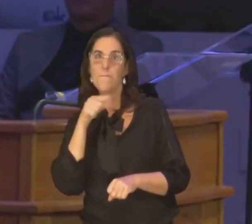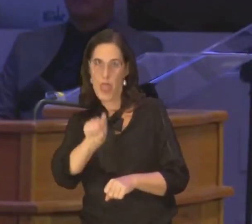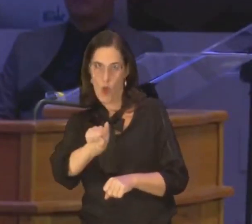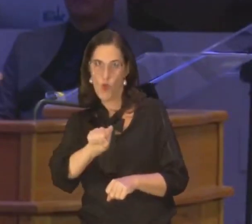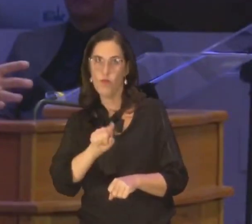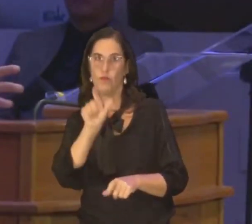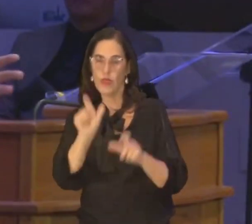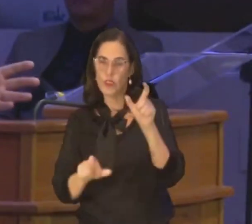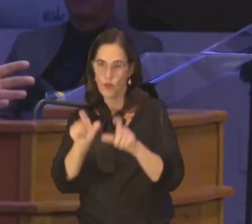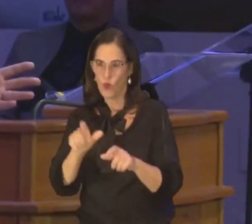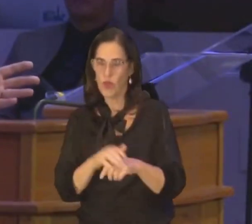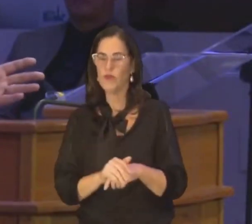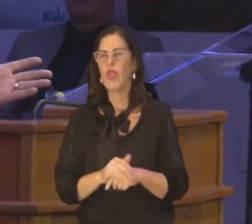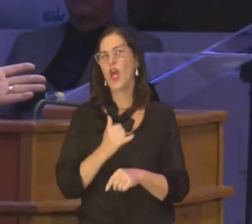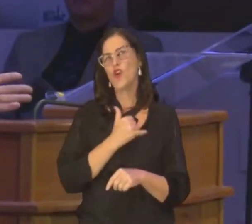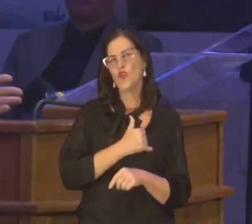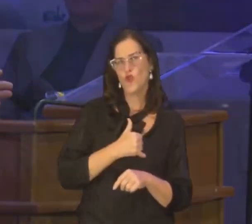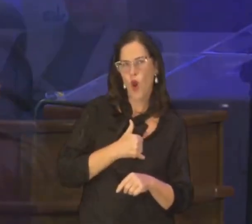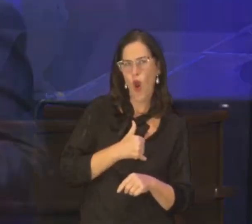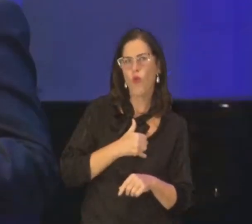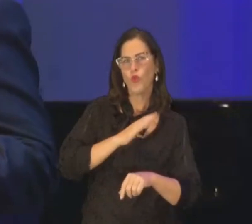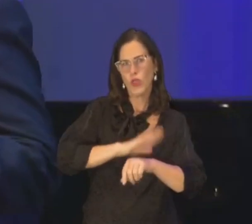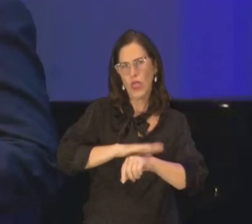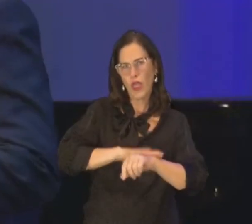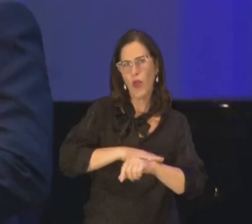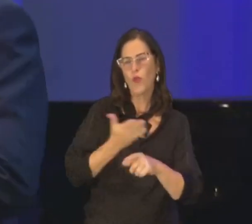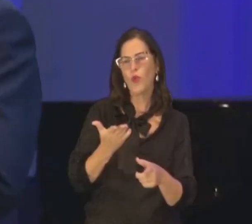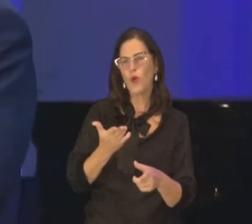tempo, ela abrigava ali